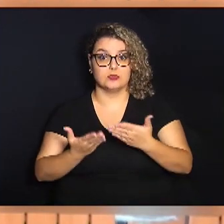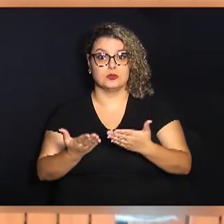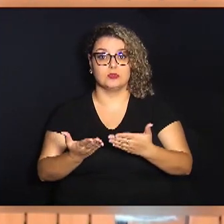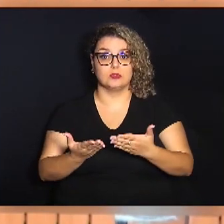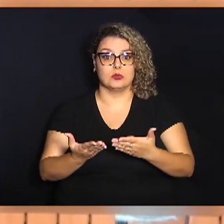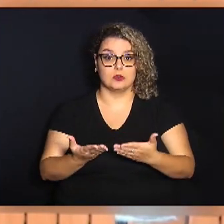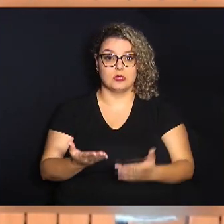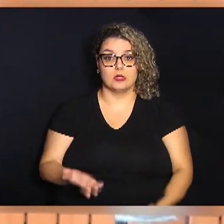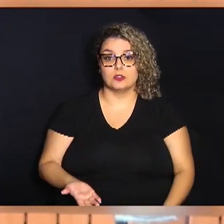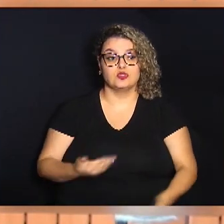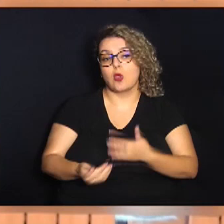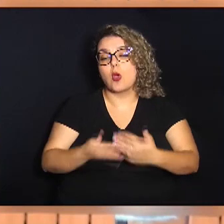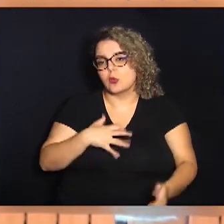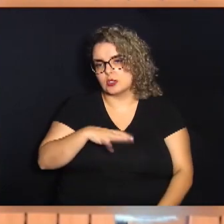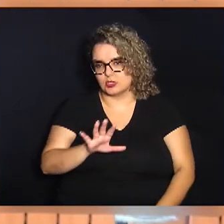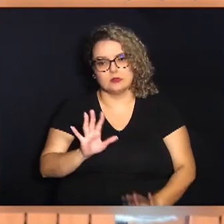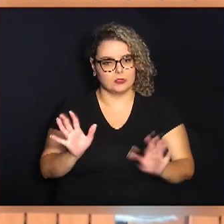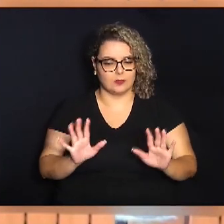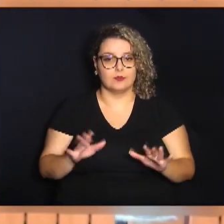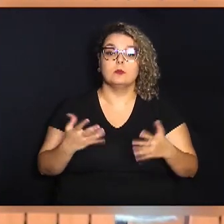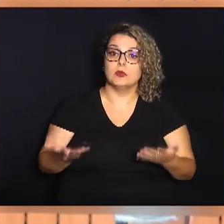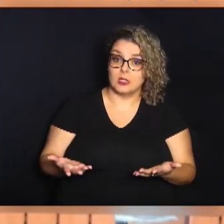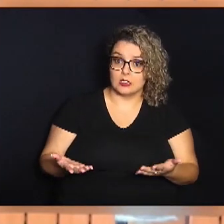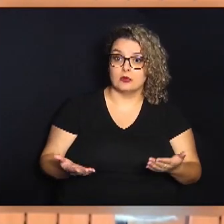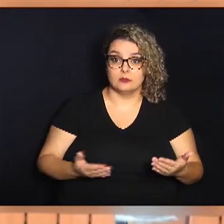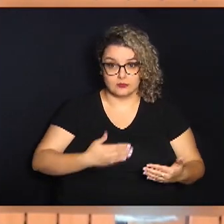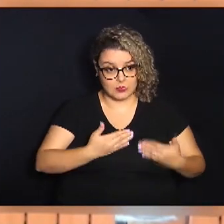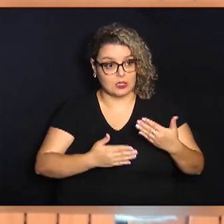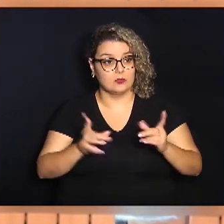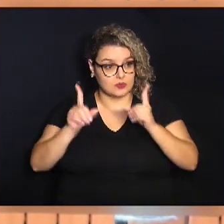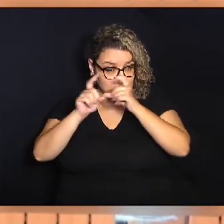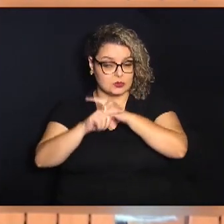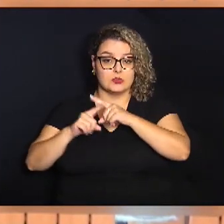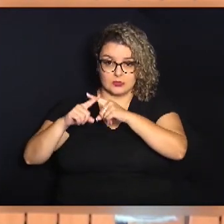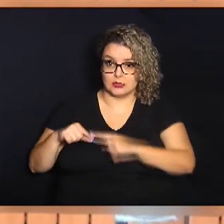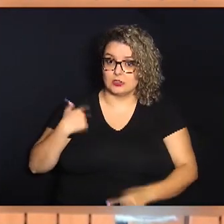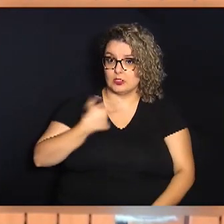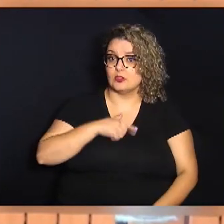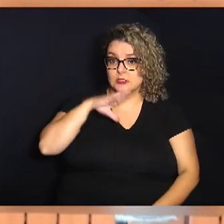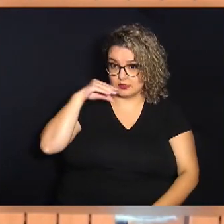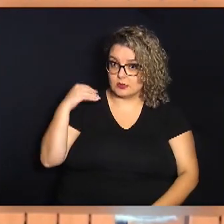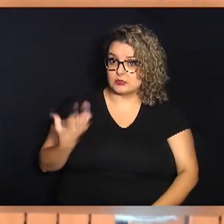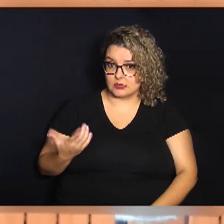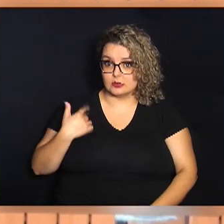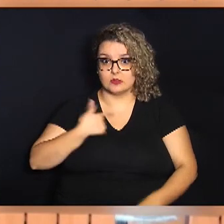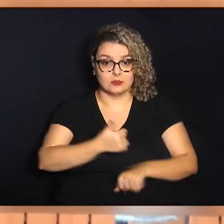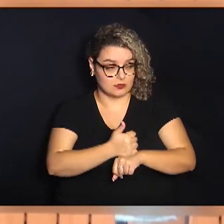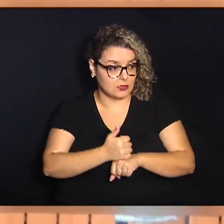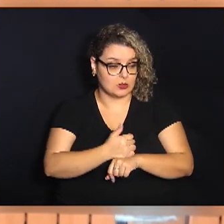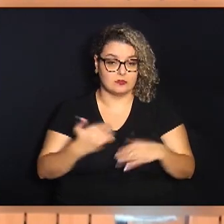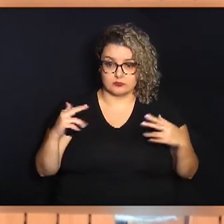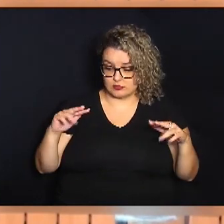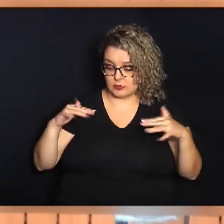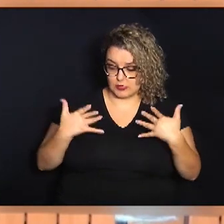que merecem. Mas vai ser um próximo desafio da nossa carreira, da nossa função, a gente se vê nessa